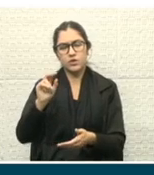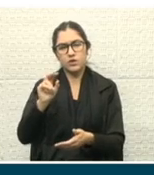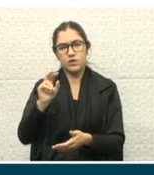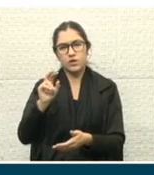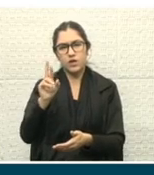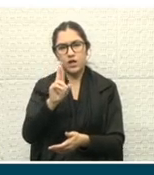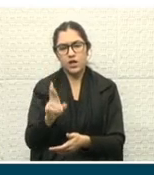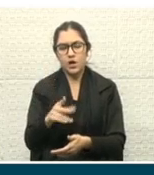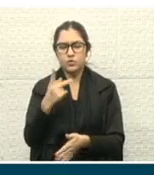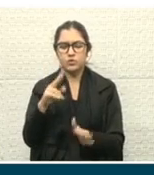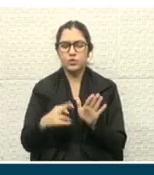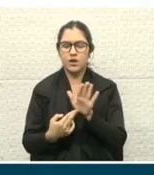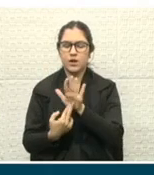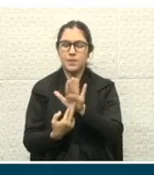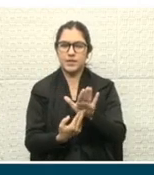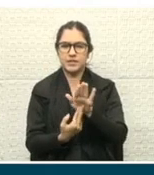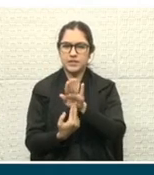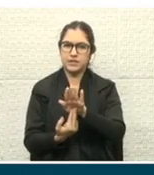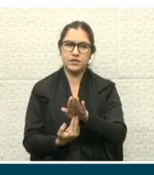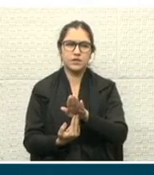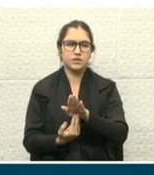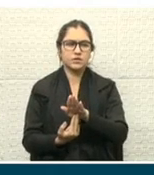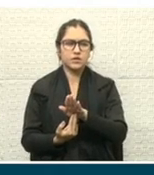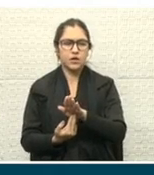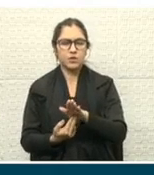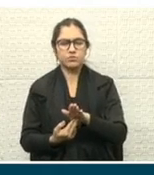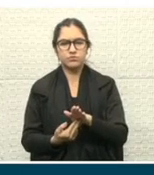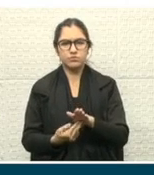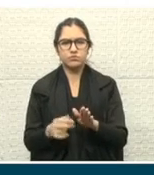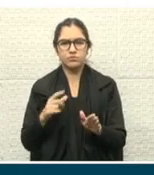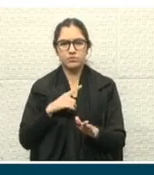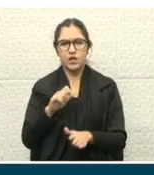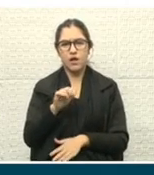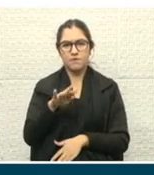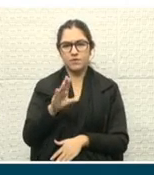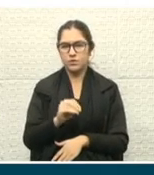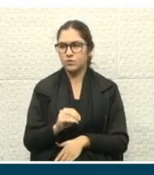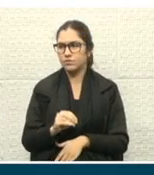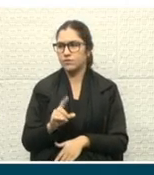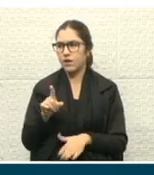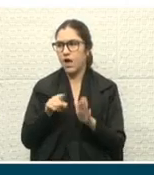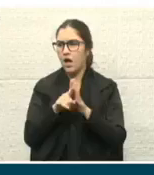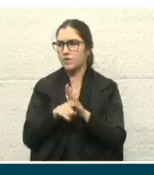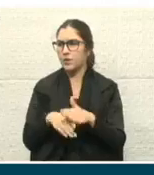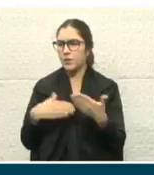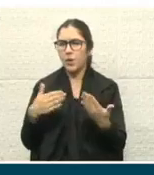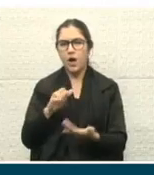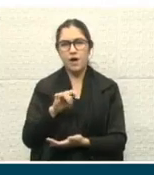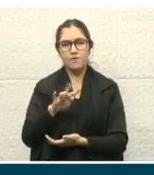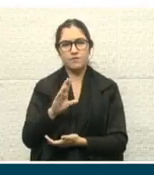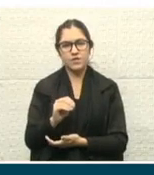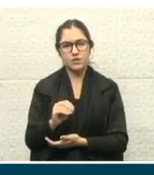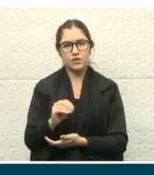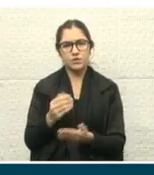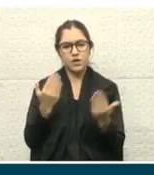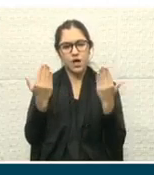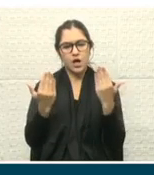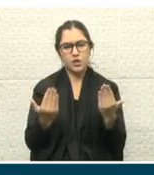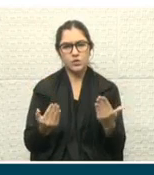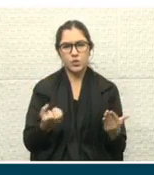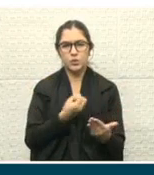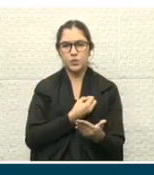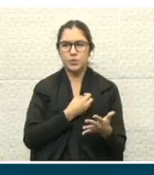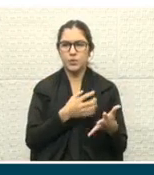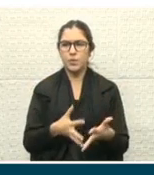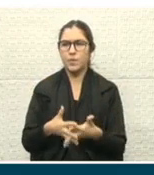considerar a sua representação enquanto afixo, né? Avaliar qual é o afixo associado a esse